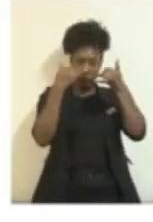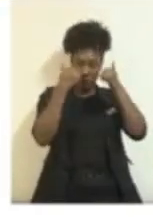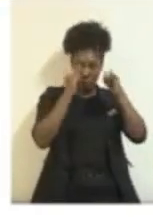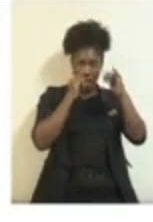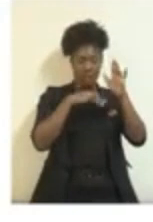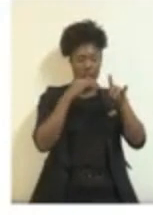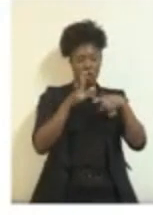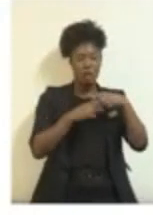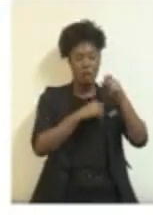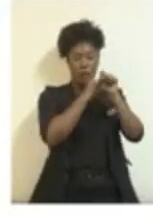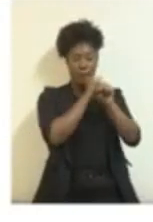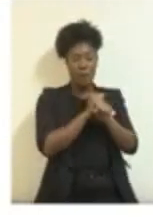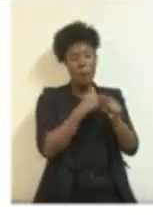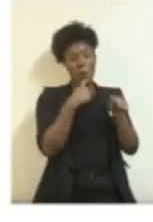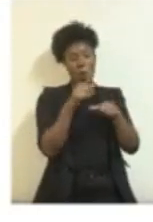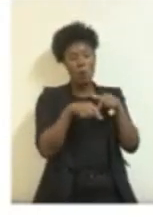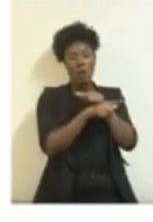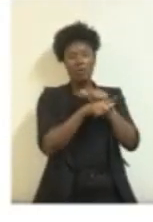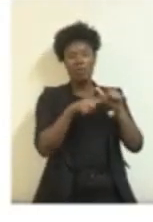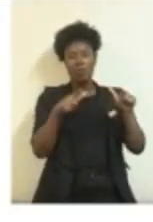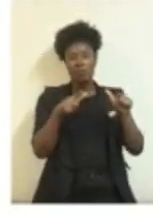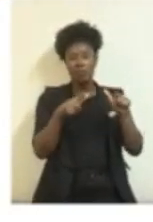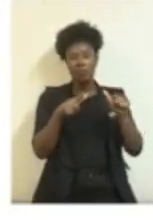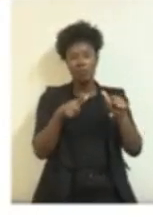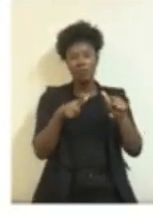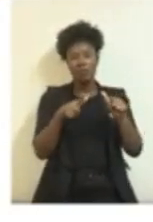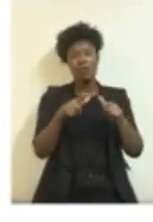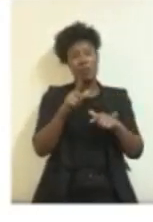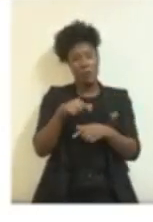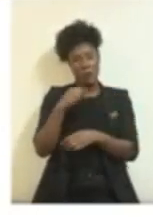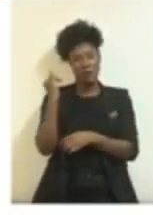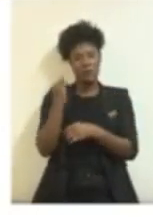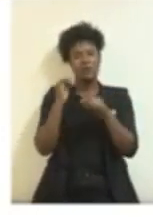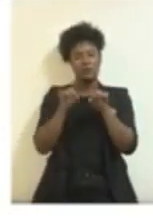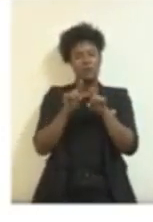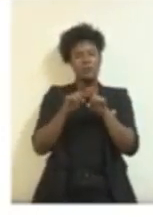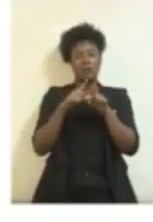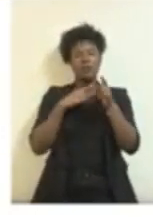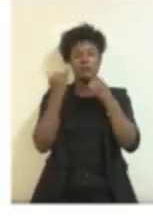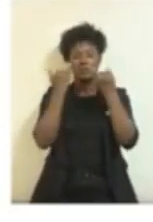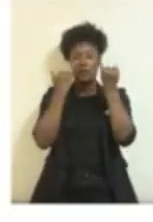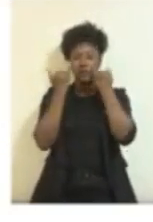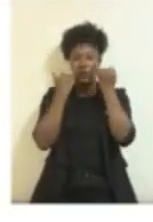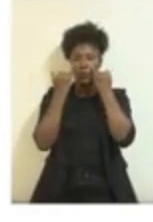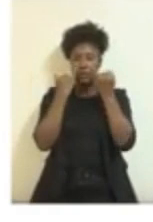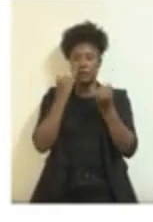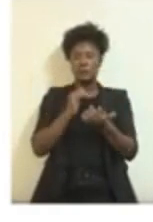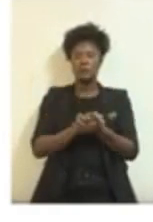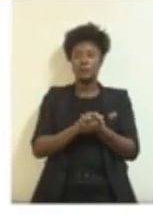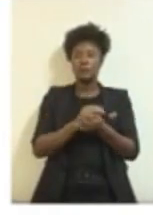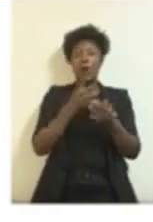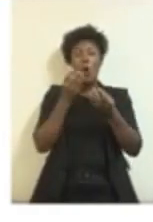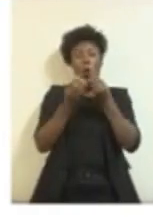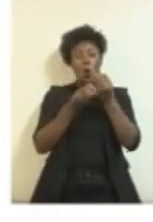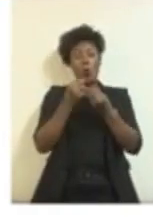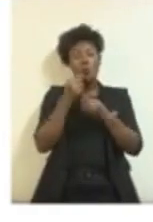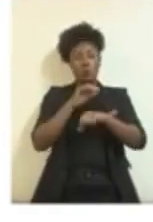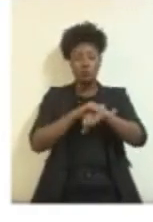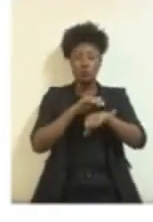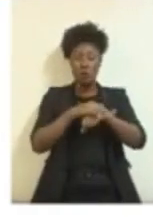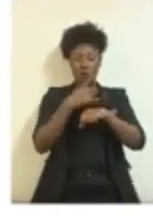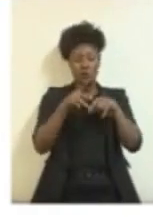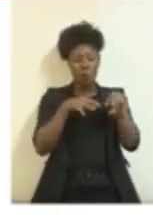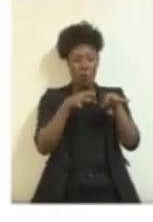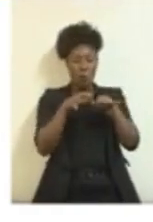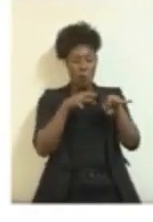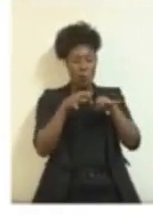mesma coisa. Então, isso é importante já, né? Primeiro, o manejo pastoril, ele influencia, ele molda, o produtor tem que